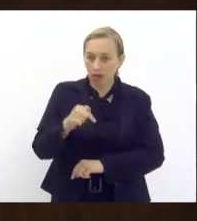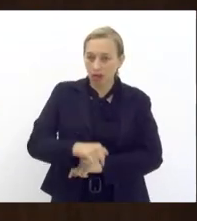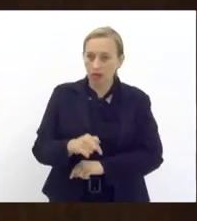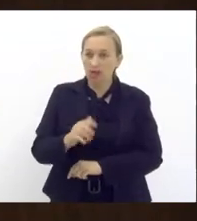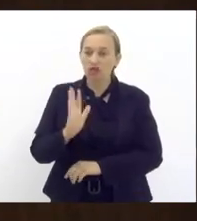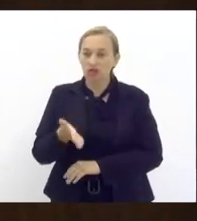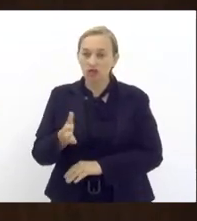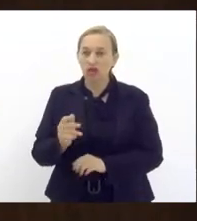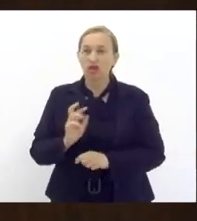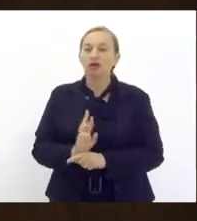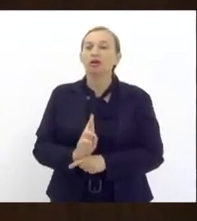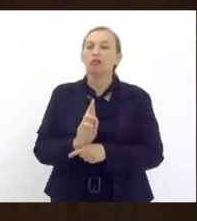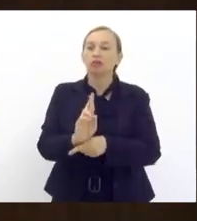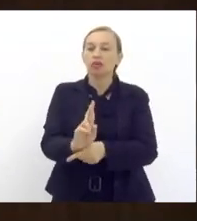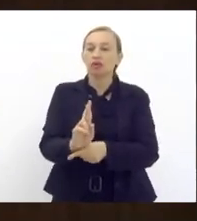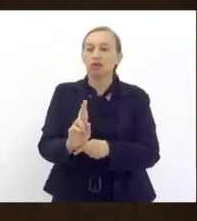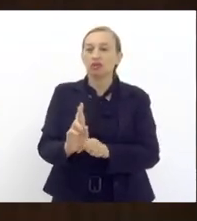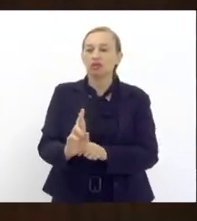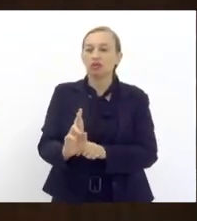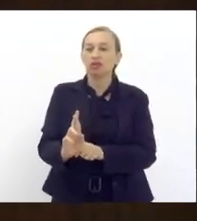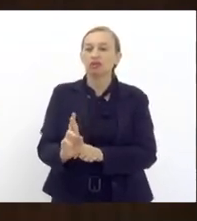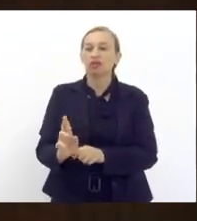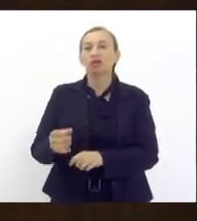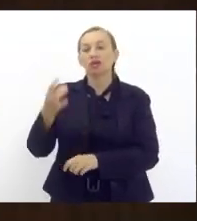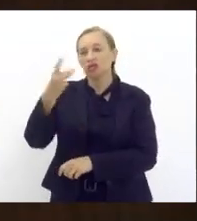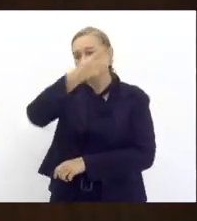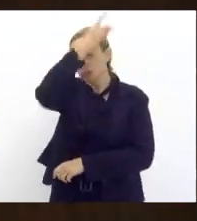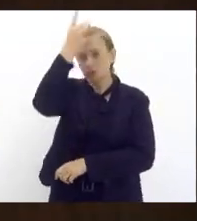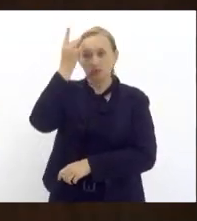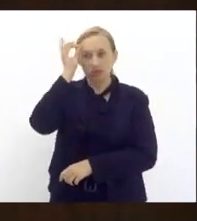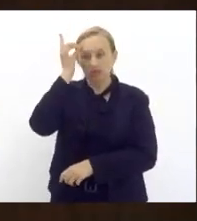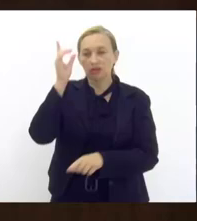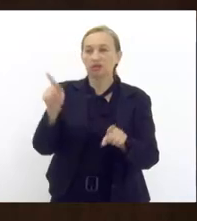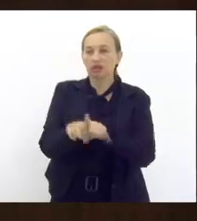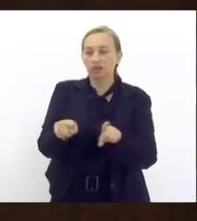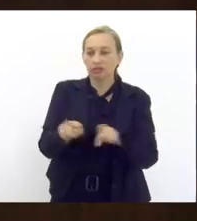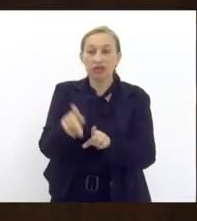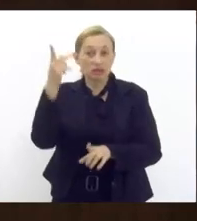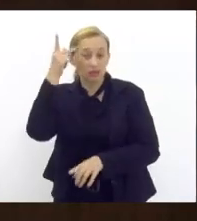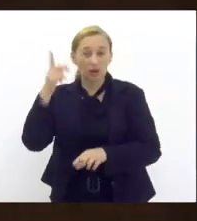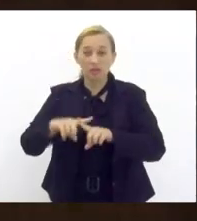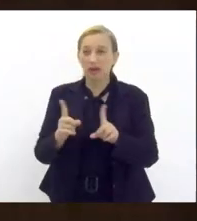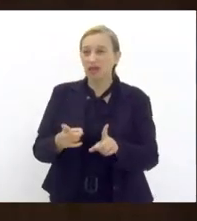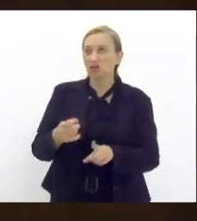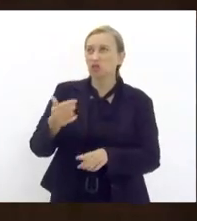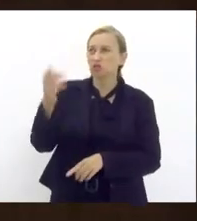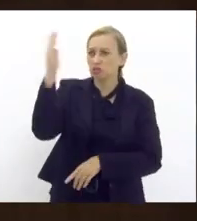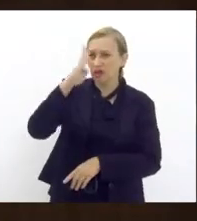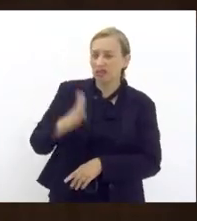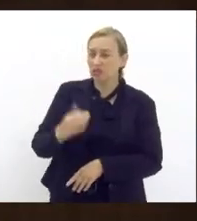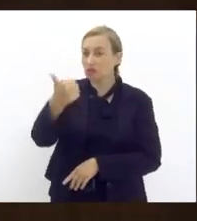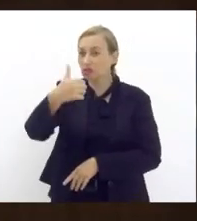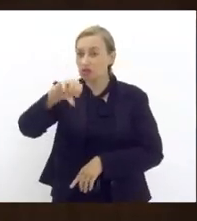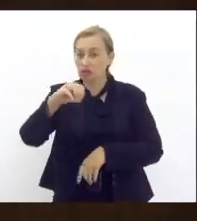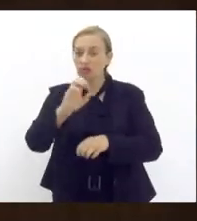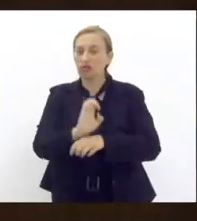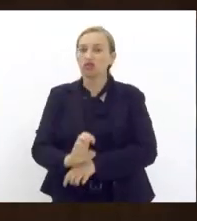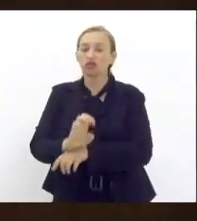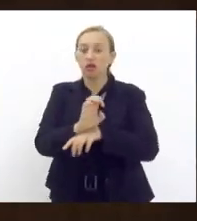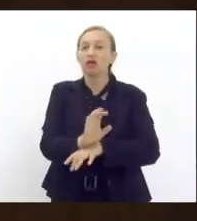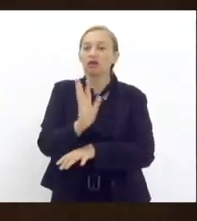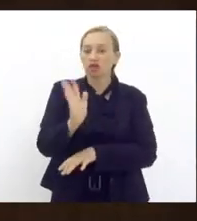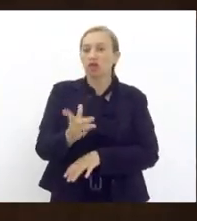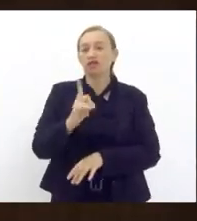já a procuradoria instalada no Espírito Santo e em São Paulo, mas no Brasil são 19 estados que já têm a